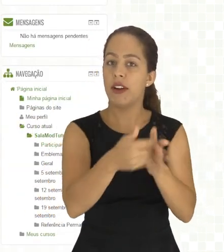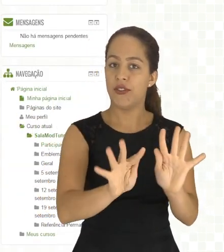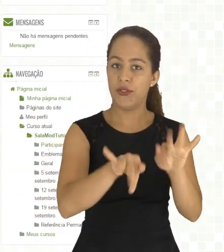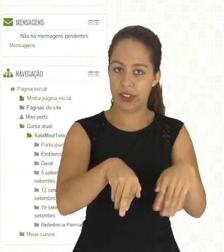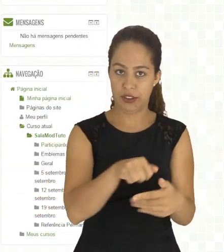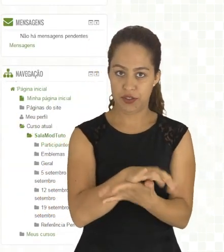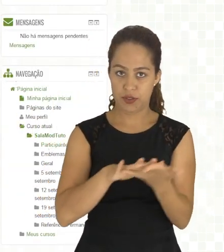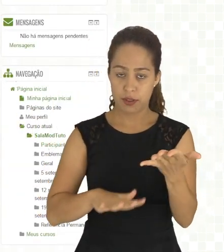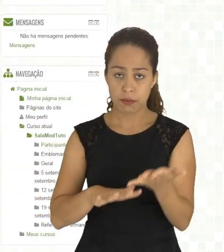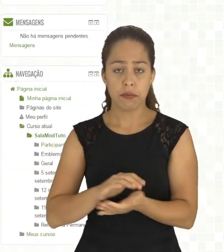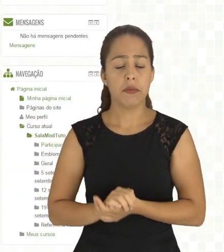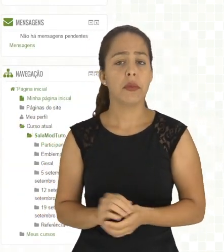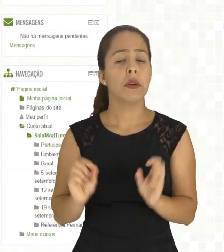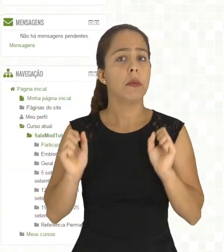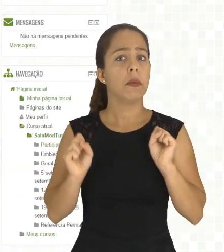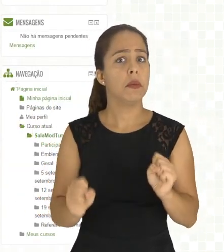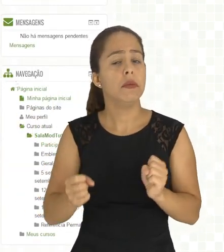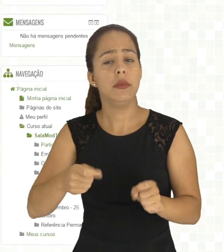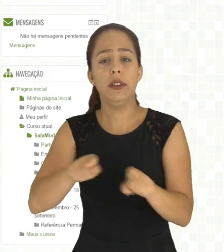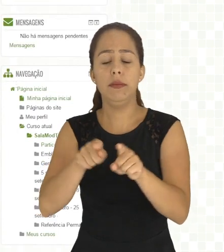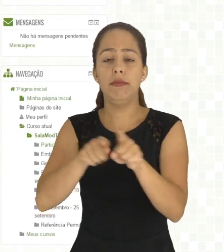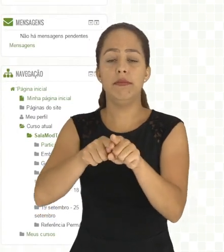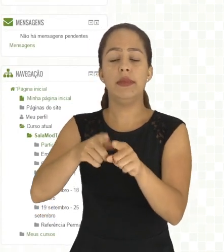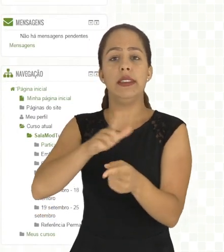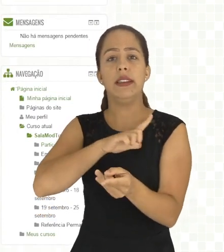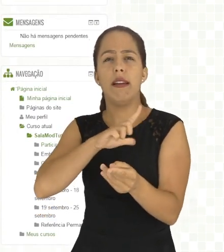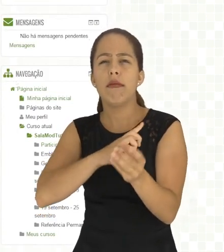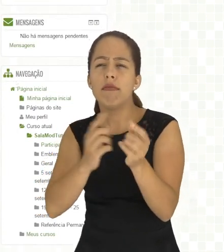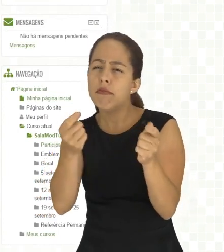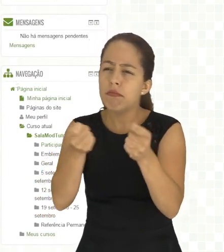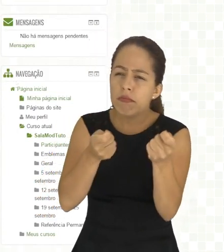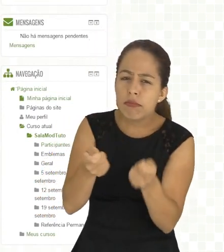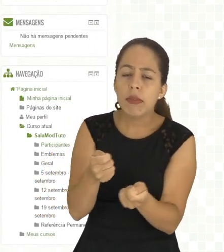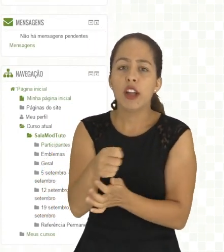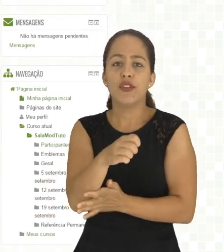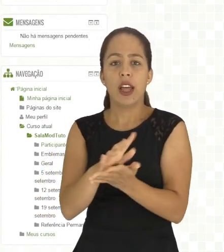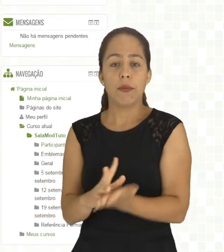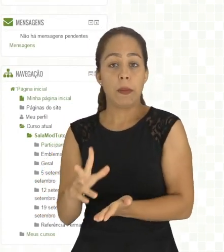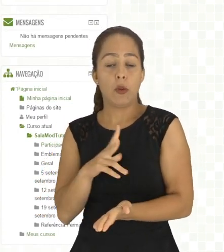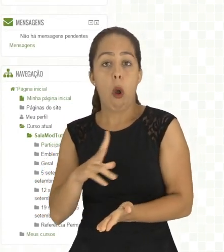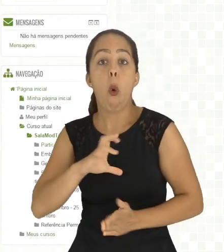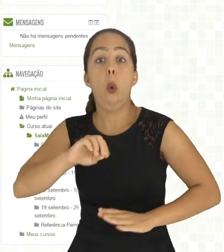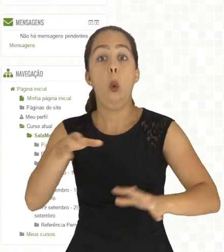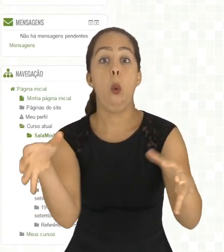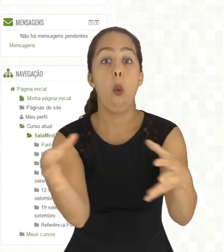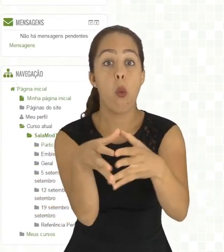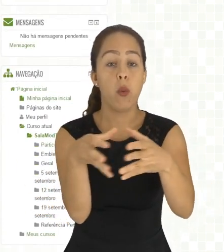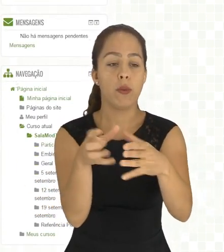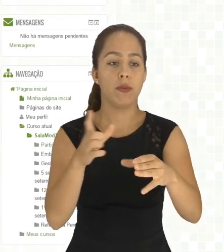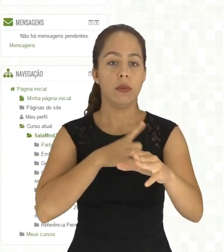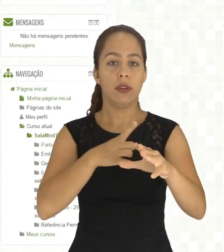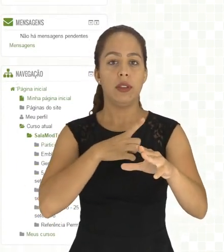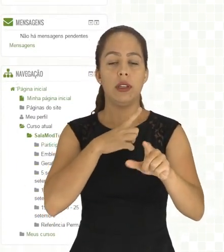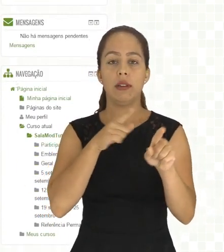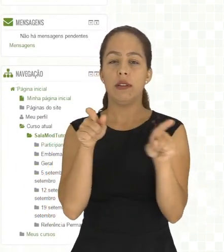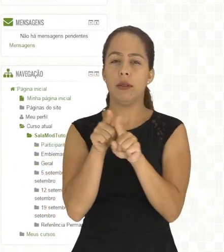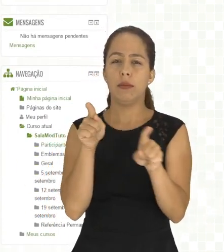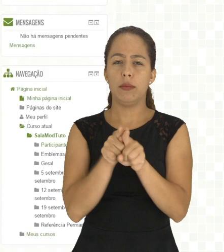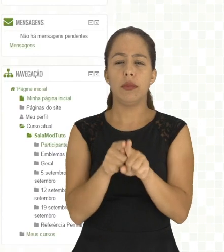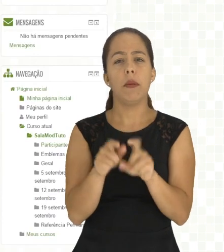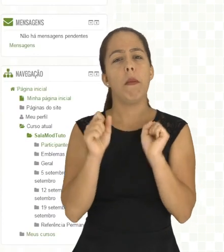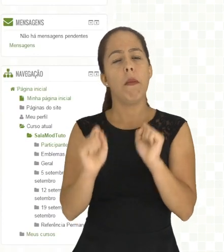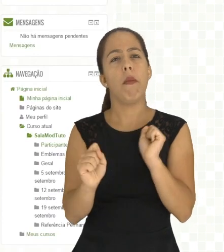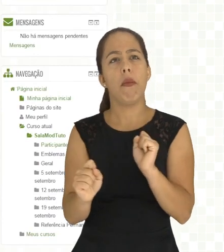atividades uma reunião em grupo ou atividades pessoais sua e aí ele fica diferenciado pela legenda pela